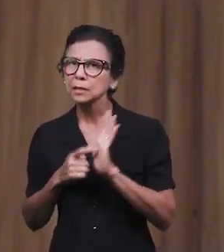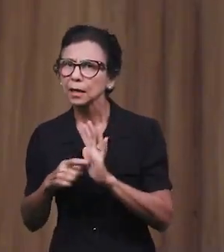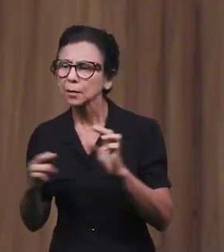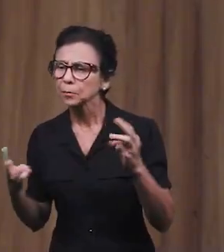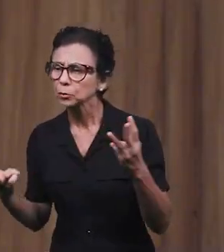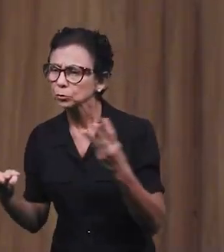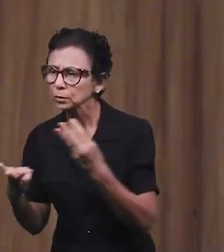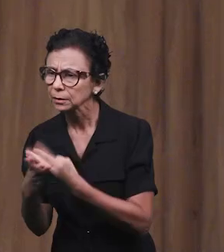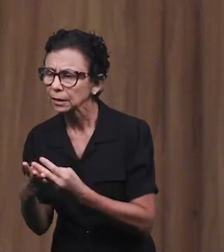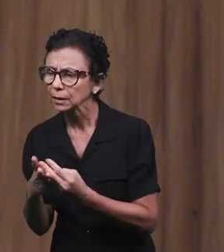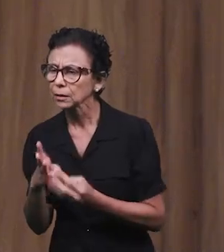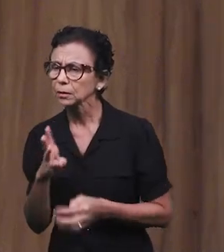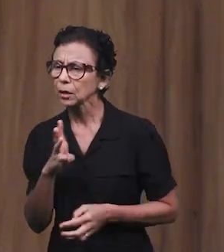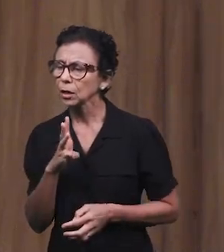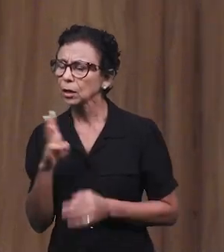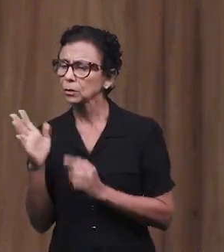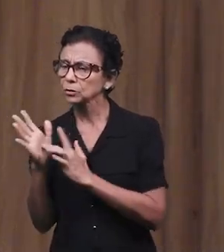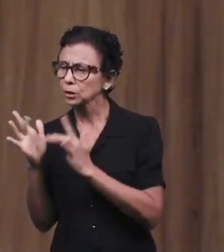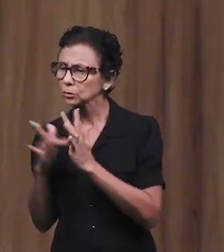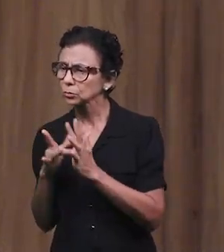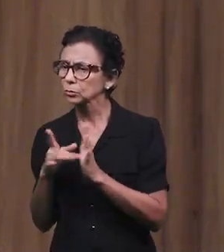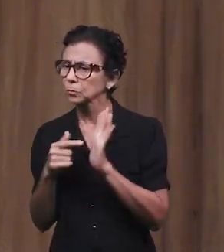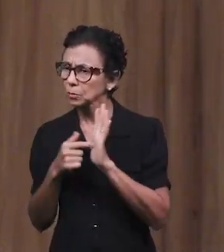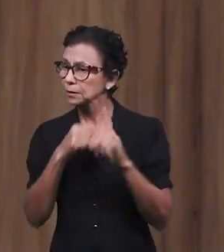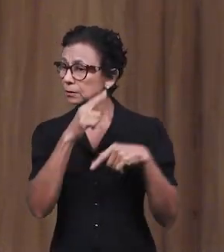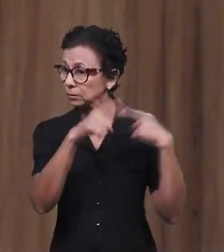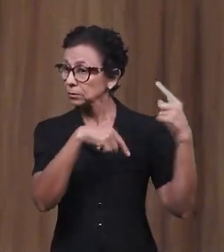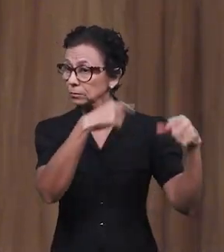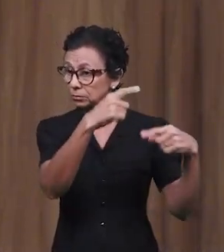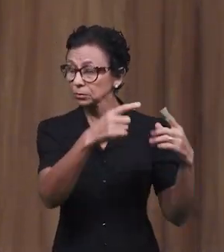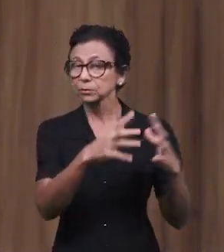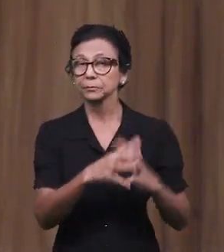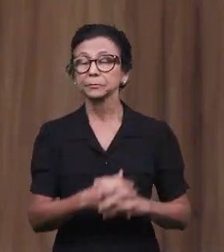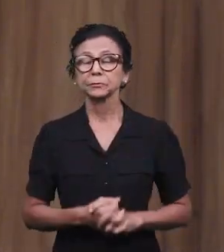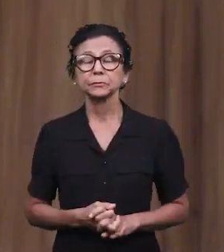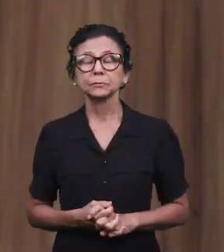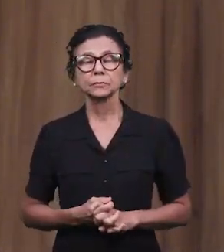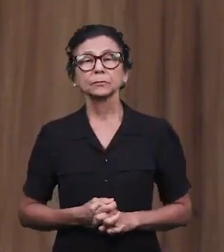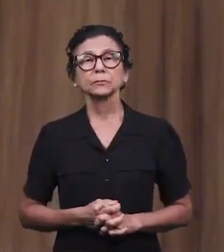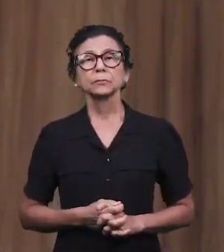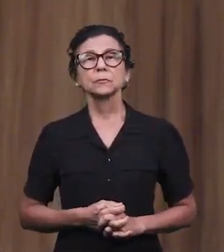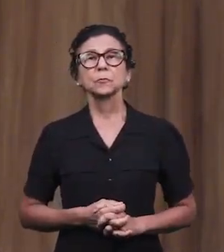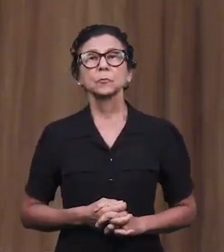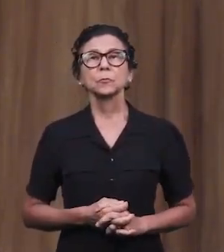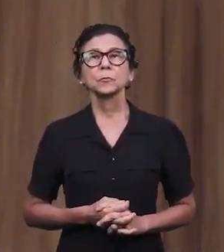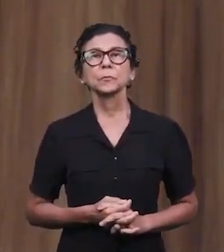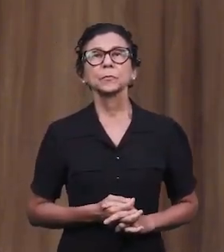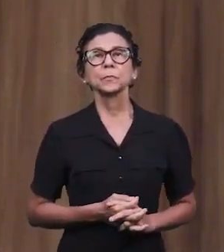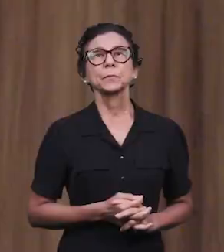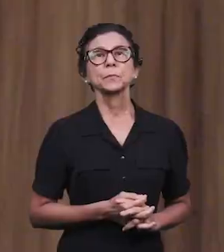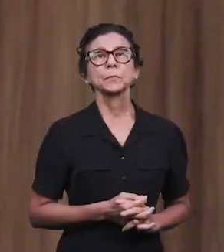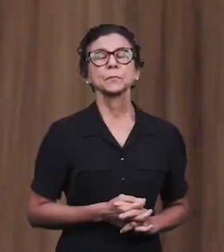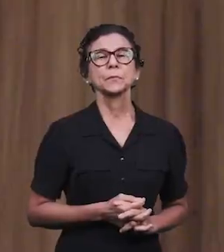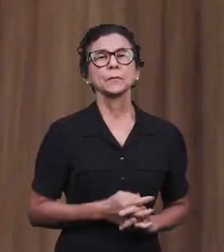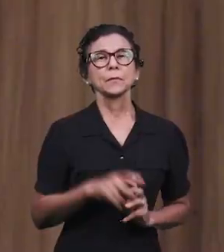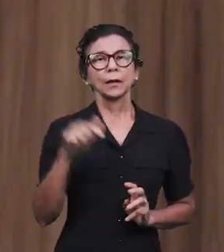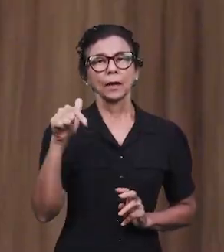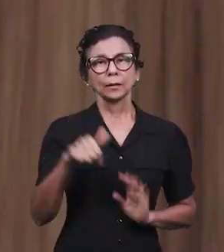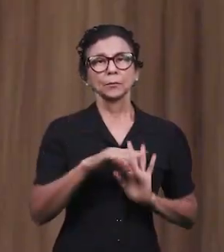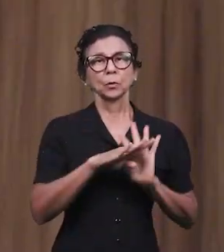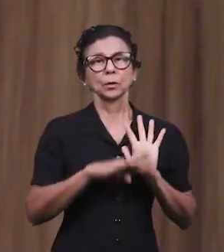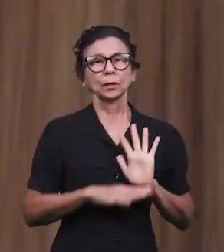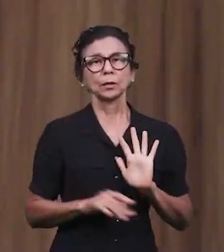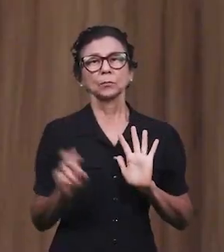genealogia do Senhor Jesus. Nós vamos aqui usar um texto, nesse programa nós estamos usando muitos